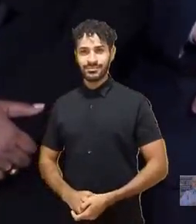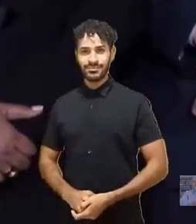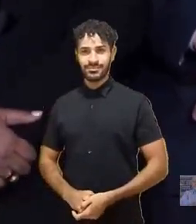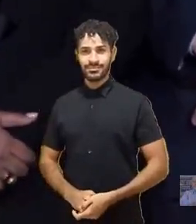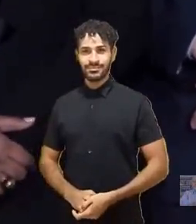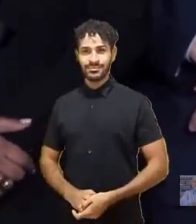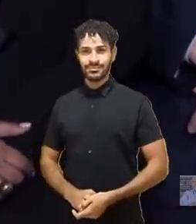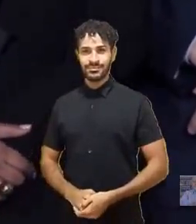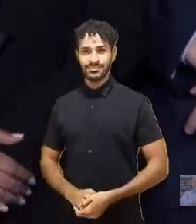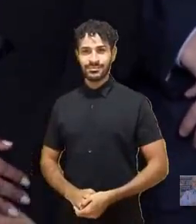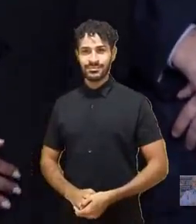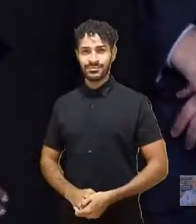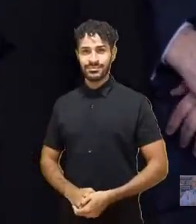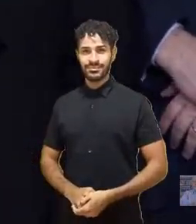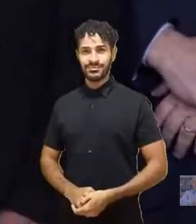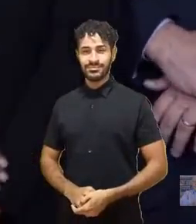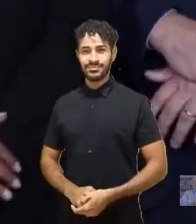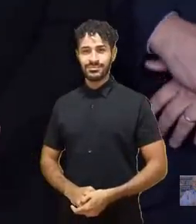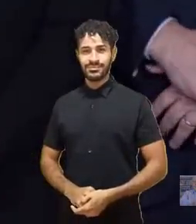quero